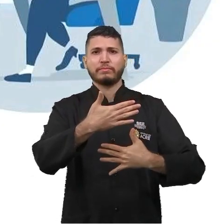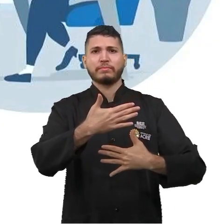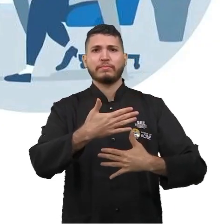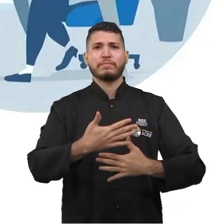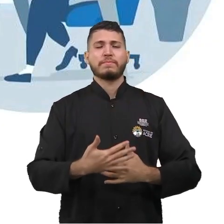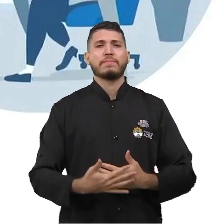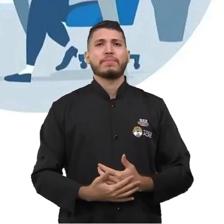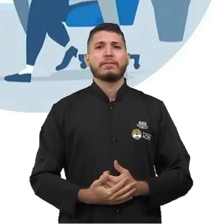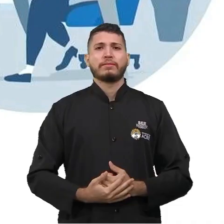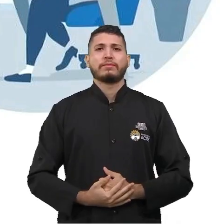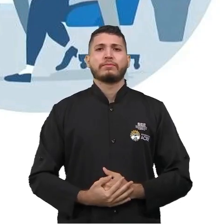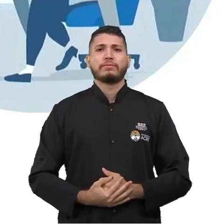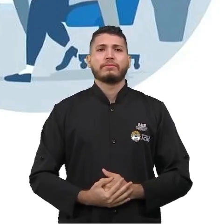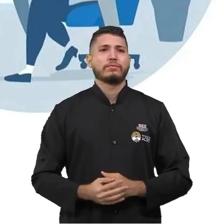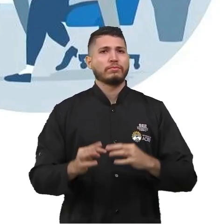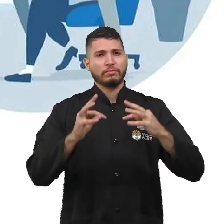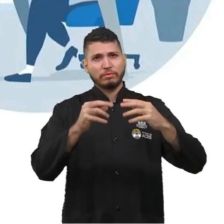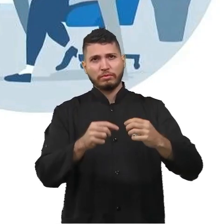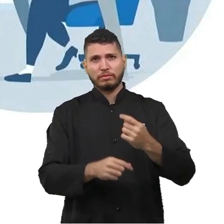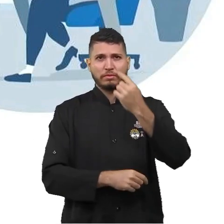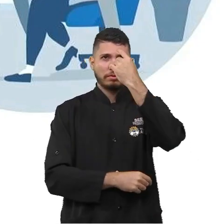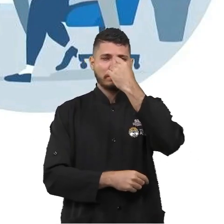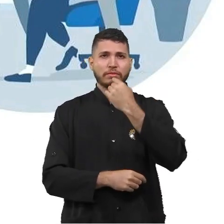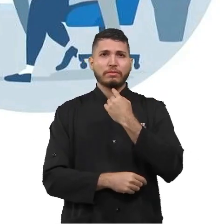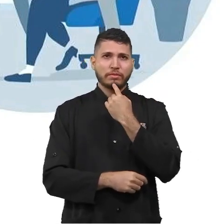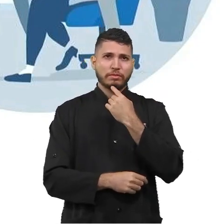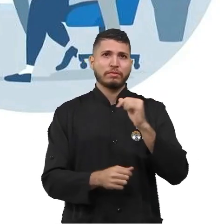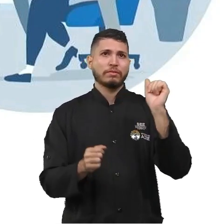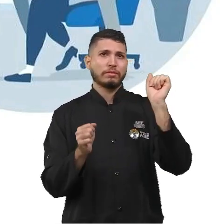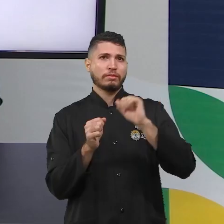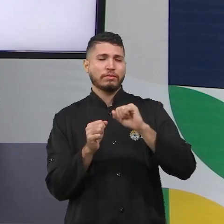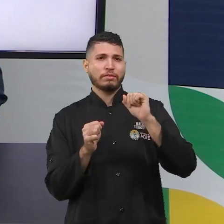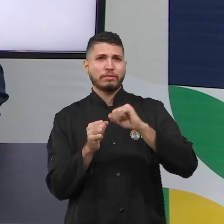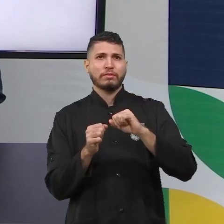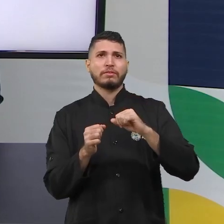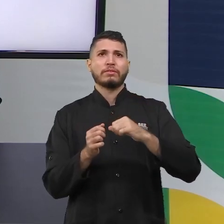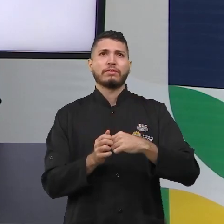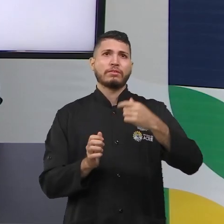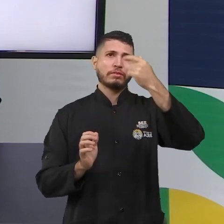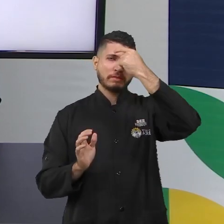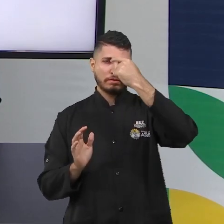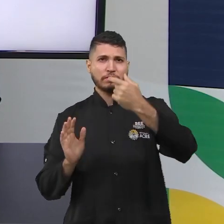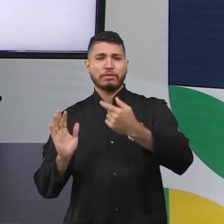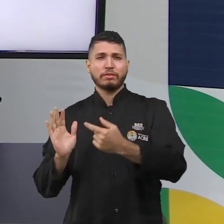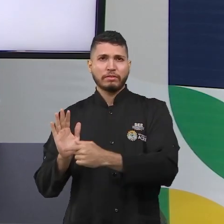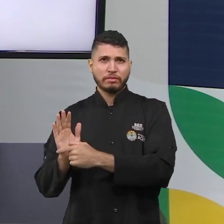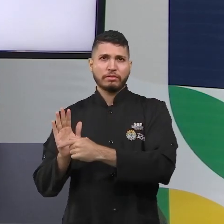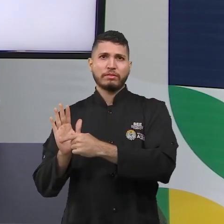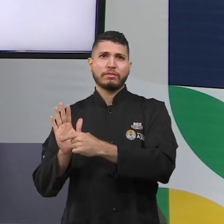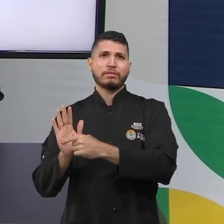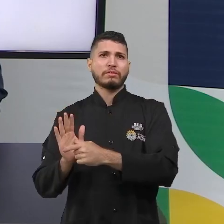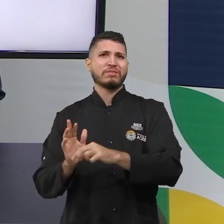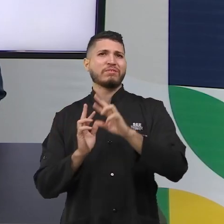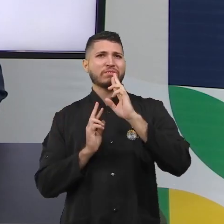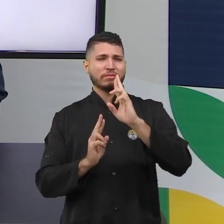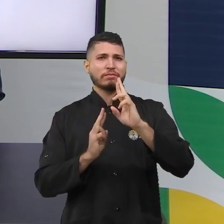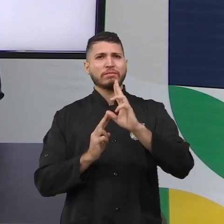só lembrando todas as imagens feitas a partir aí da inteligência artificial. Eu espero